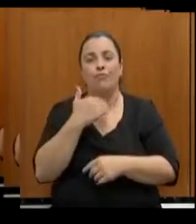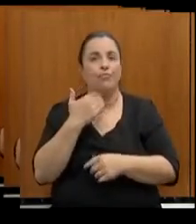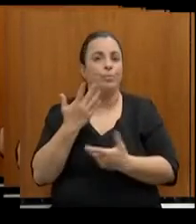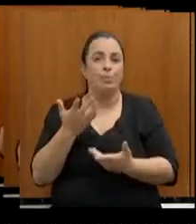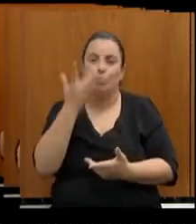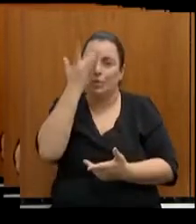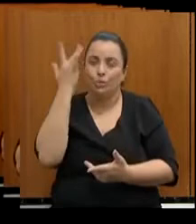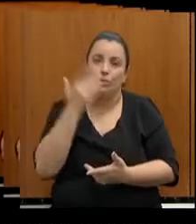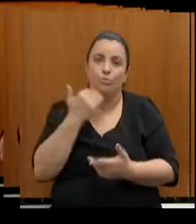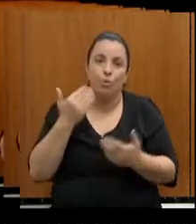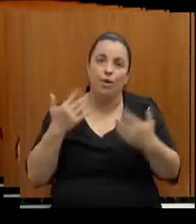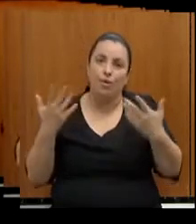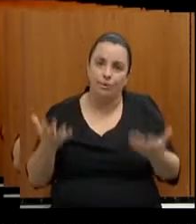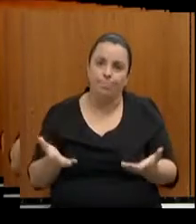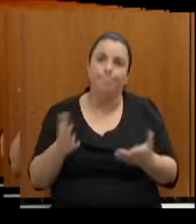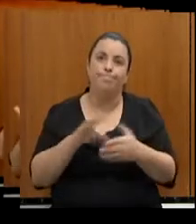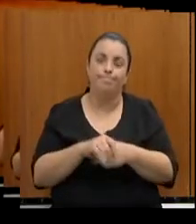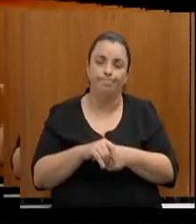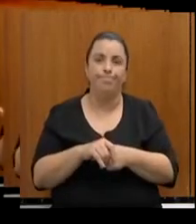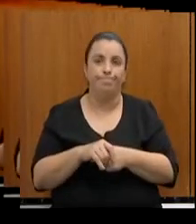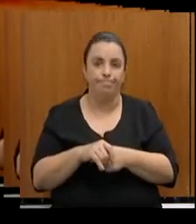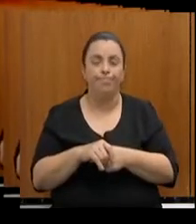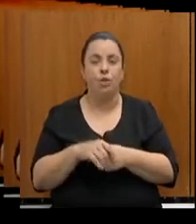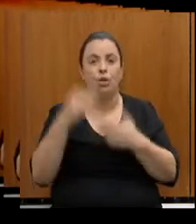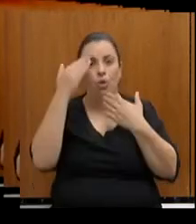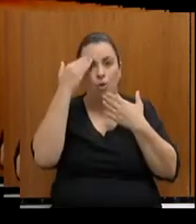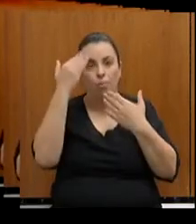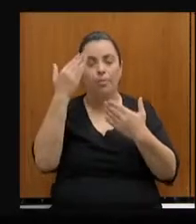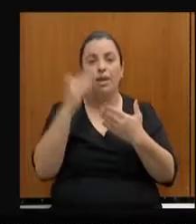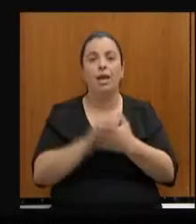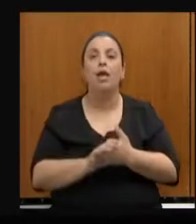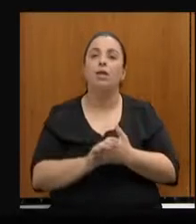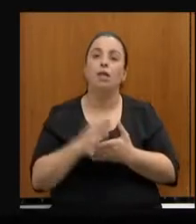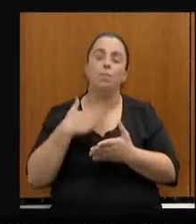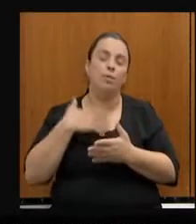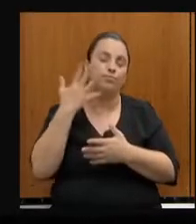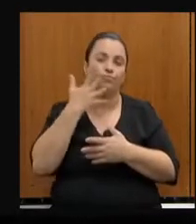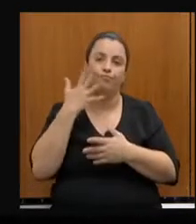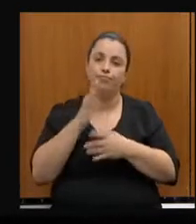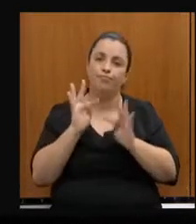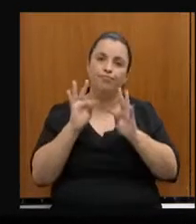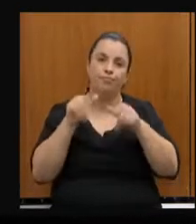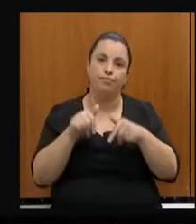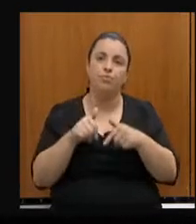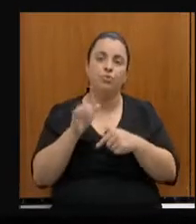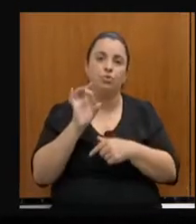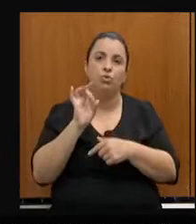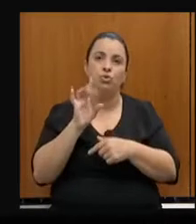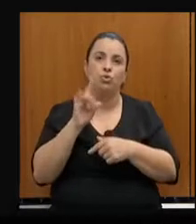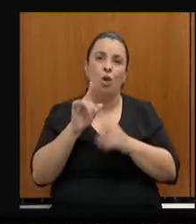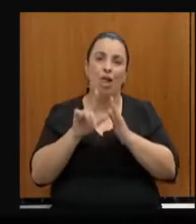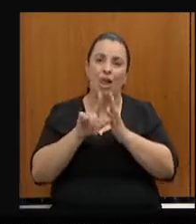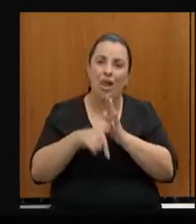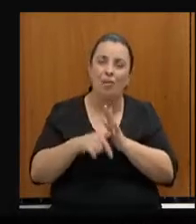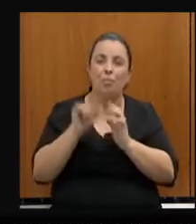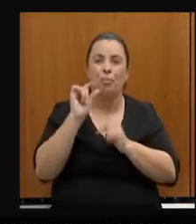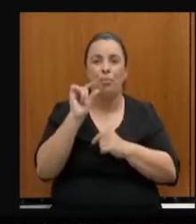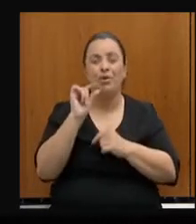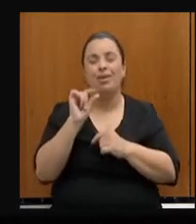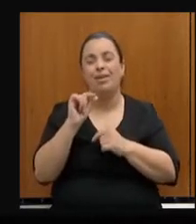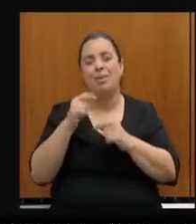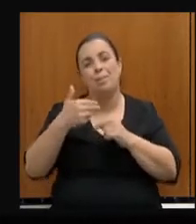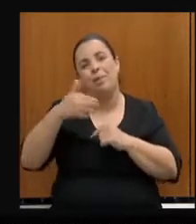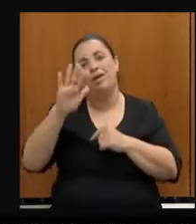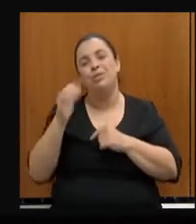acordo que não foi americano muito obrigado a terra aí é só alguns temos em vários meu tempo muito